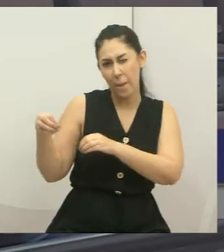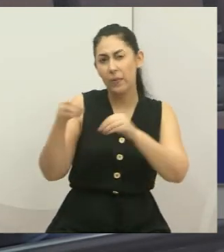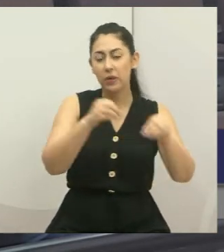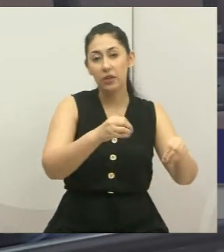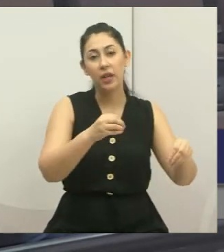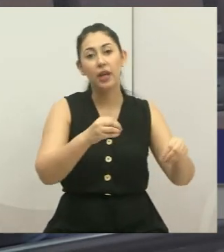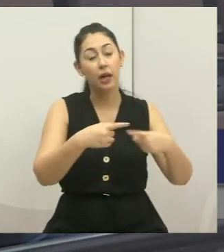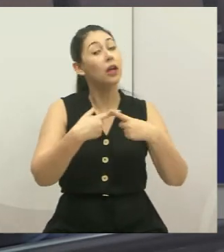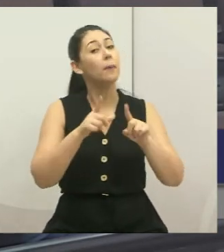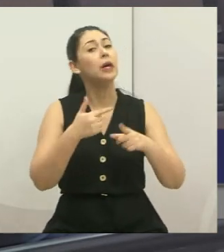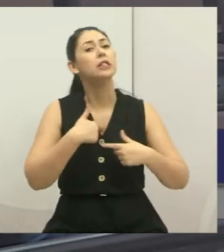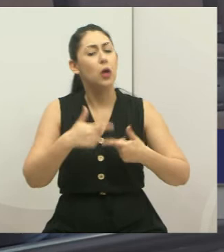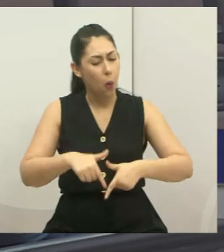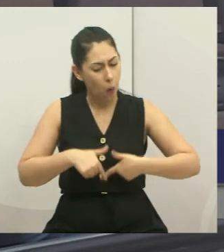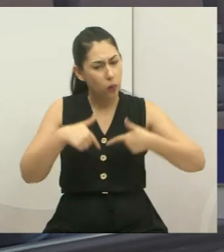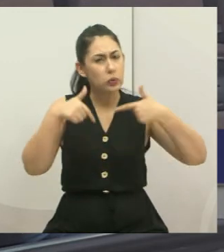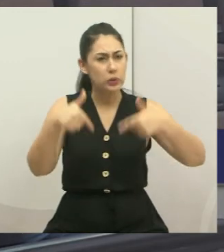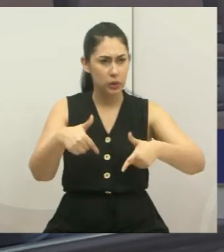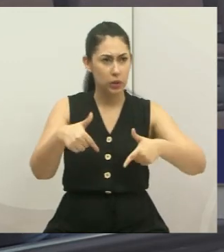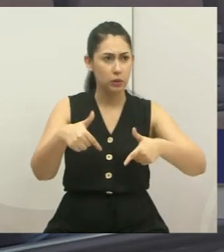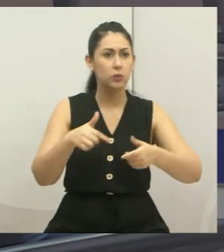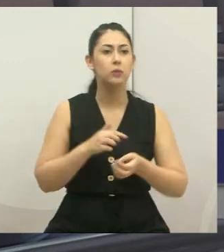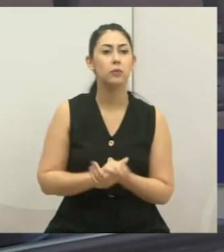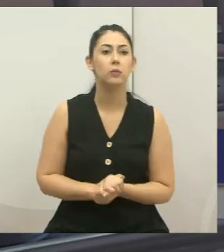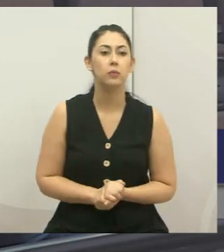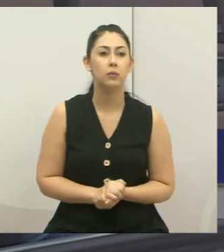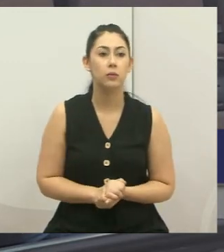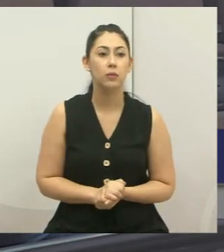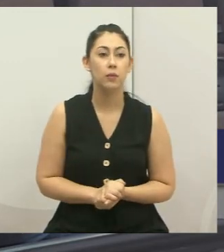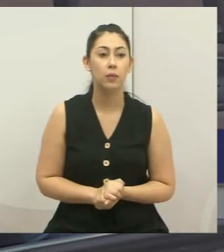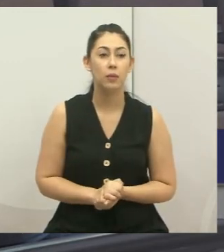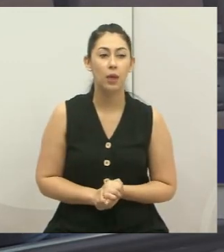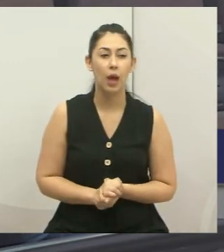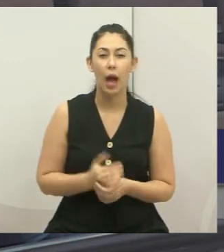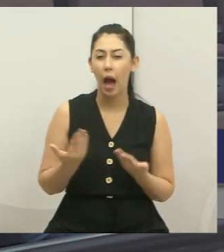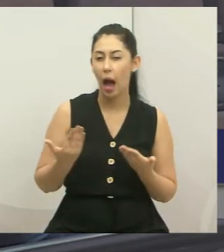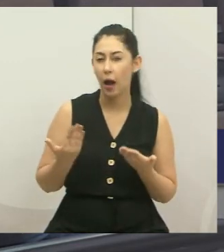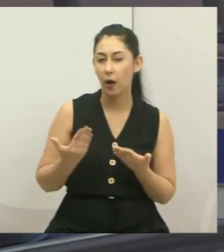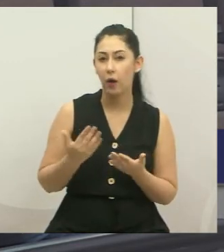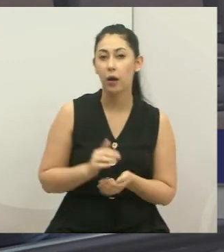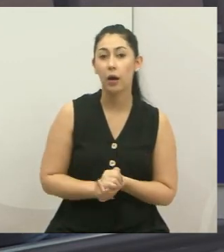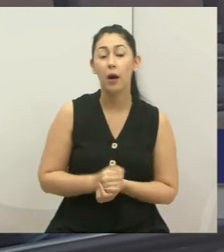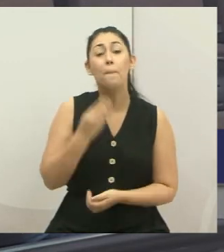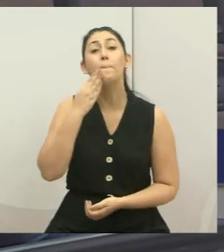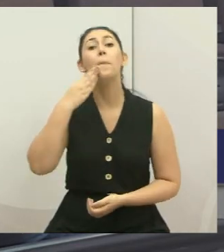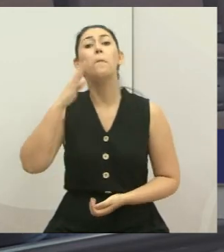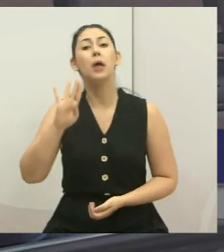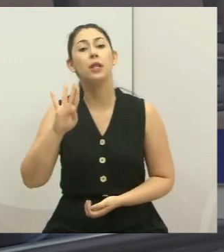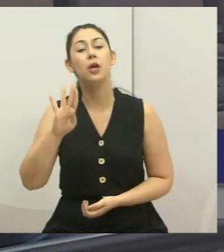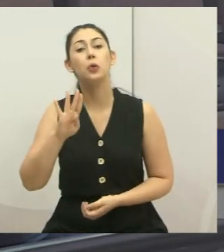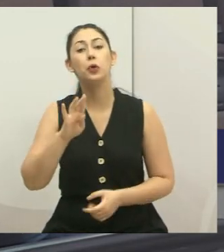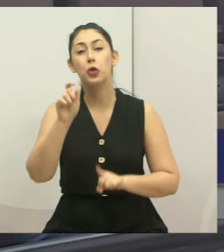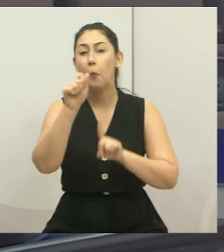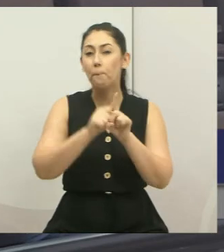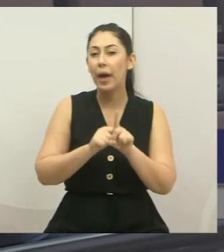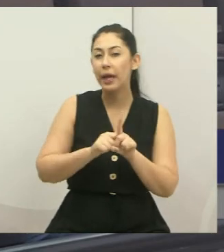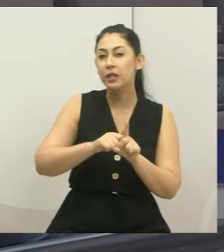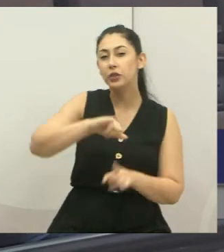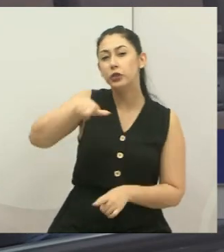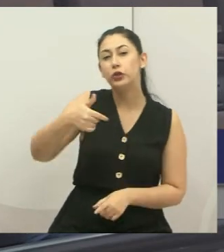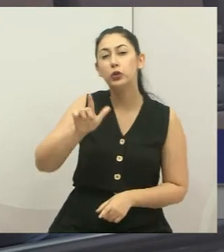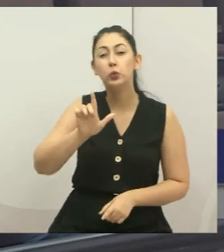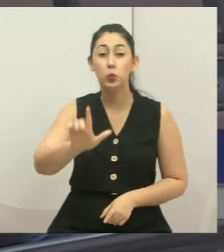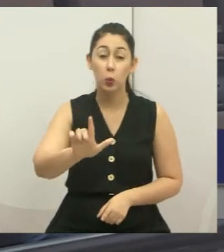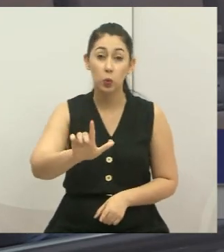ainda. Eu venho lutando esse período todo por isso. Esse ano me foi prometido que em julho isso se daria,